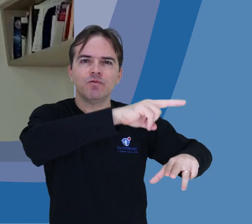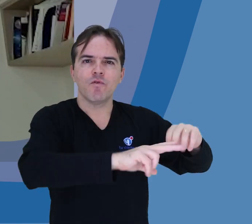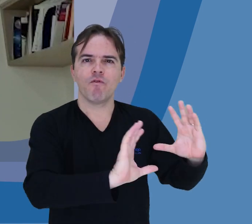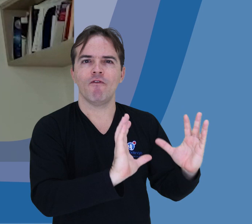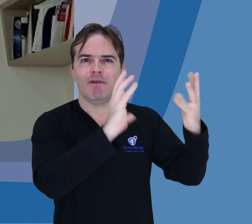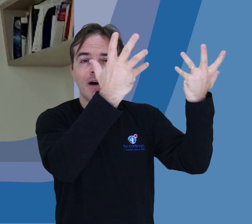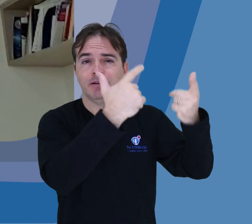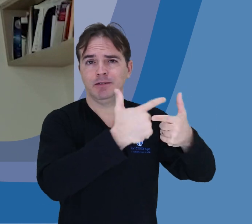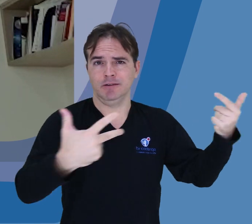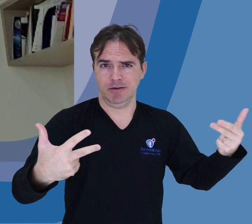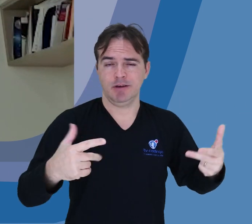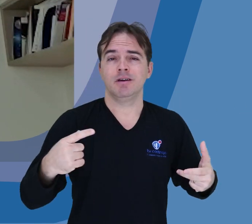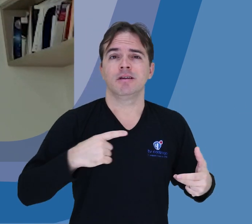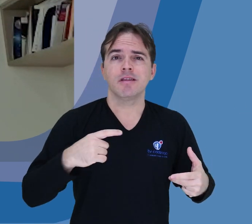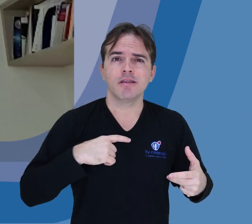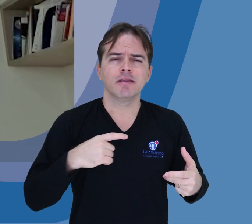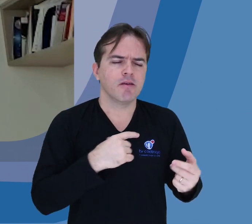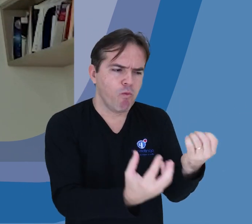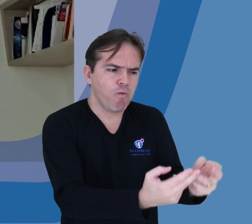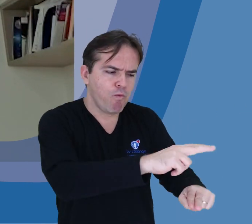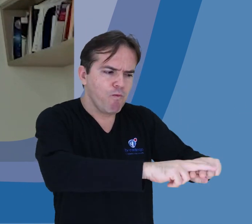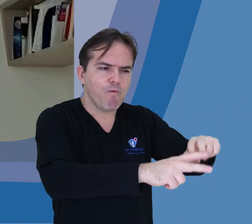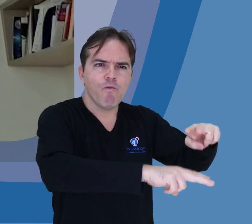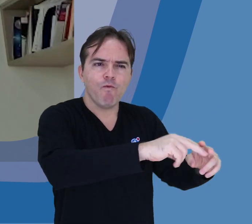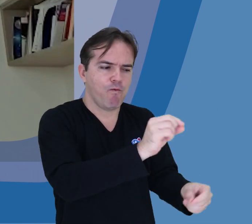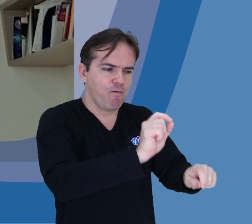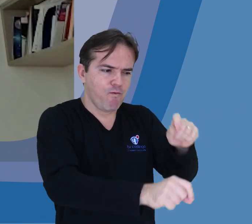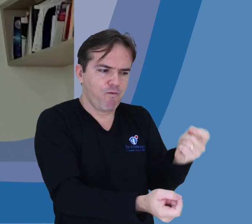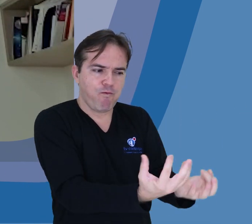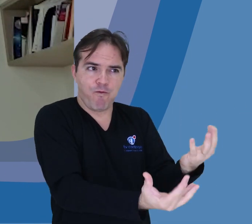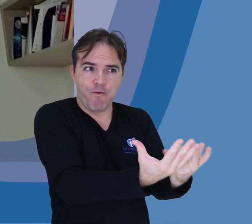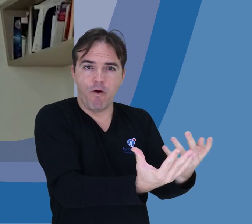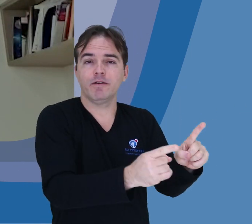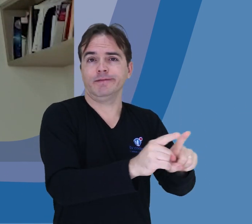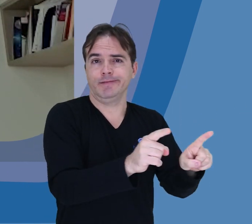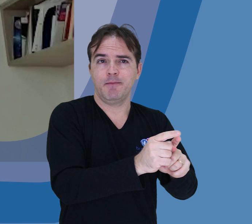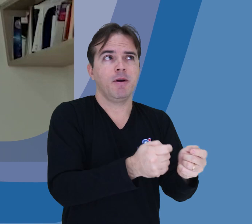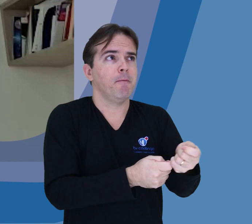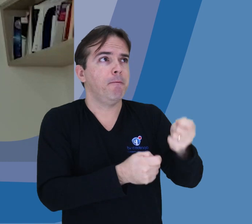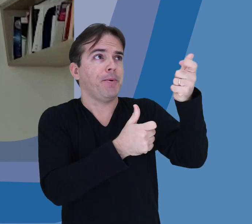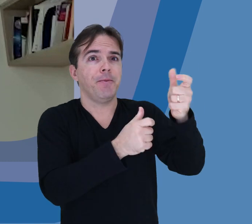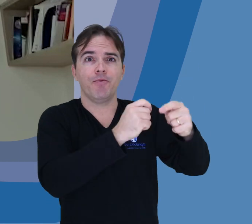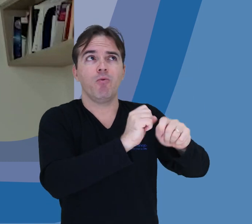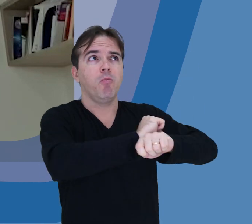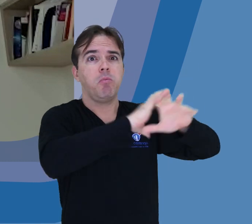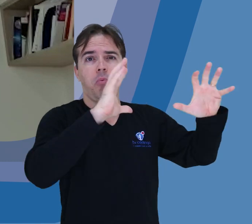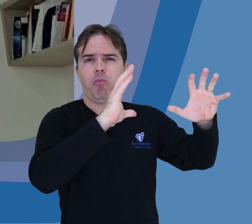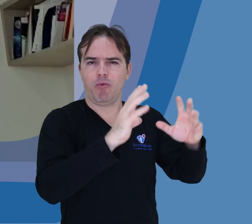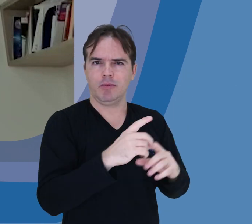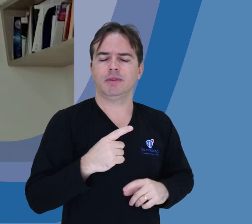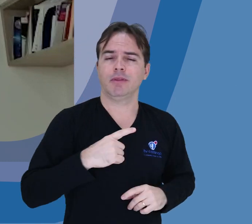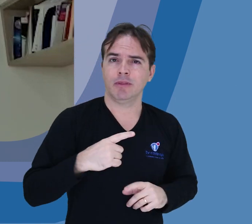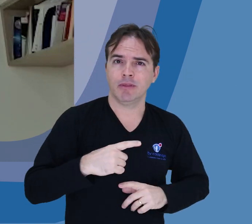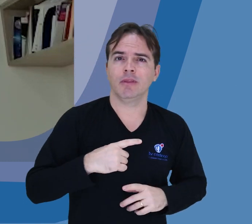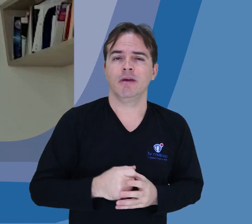da queima de fogos pela fogueira né e queima de madeira né e isso vai gerar uma